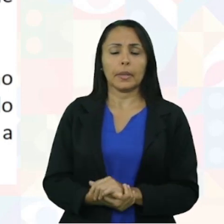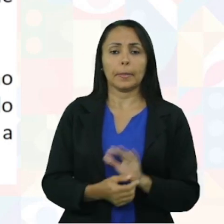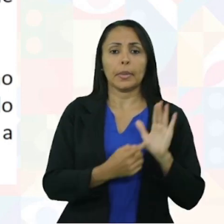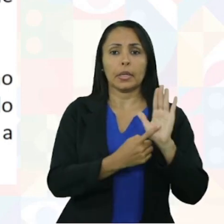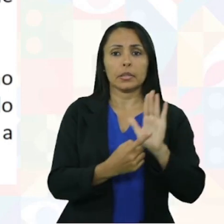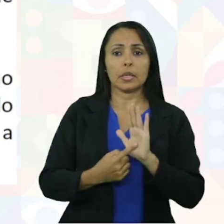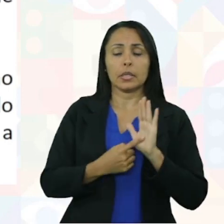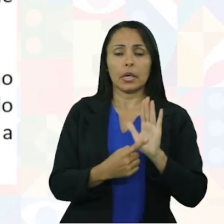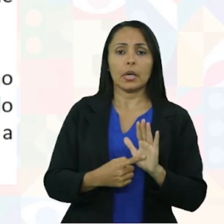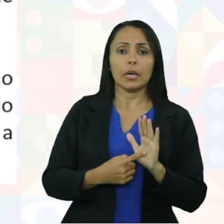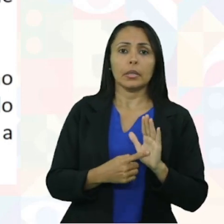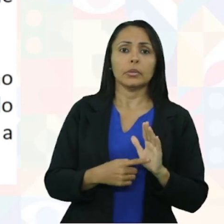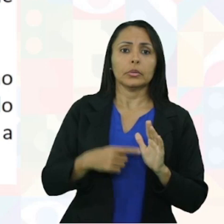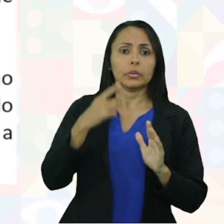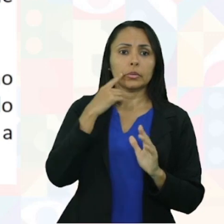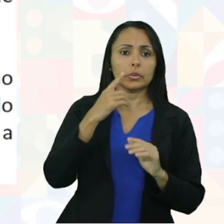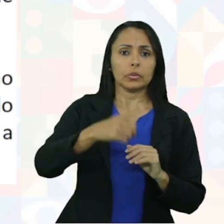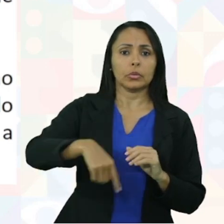apresentar os